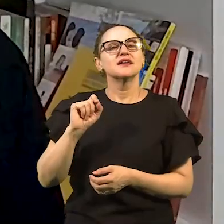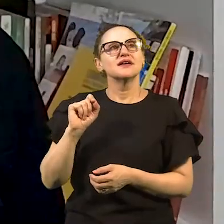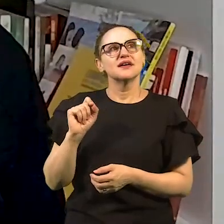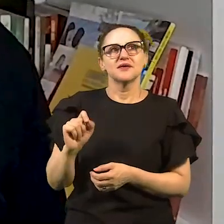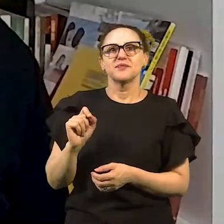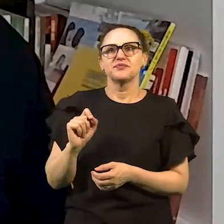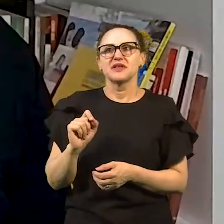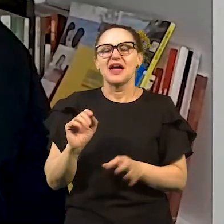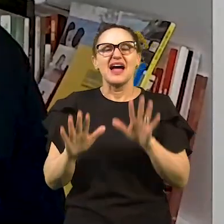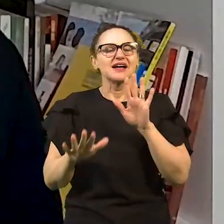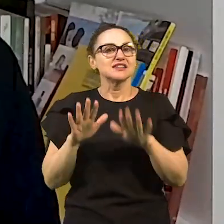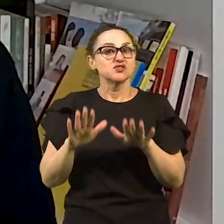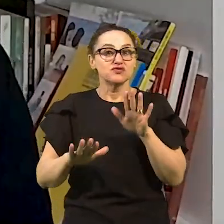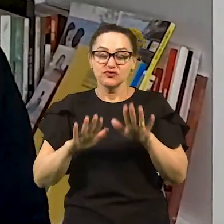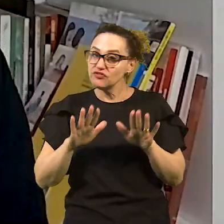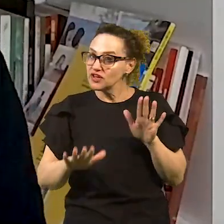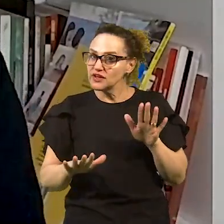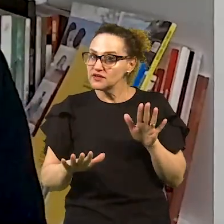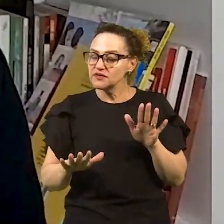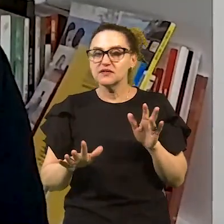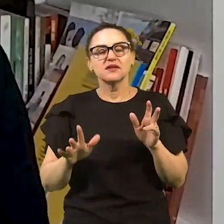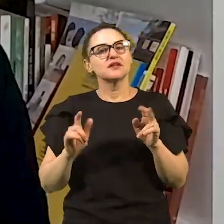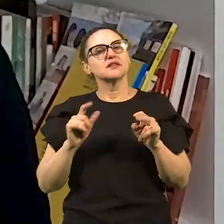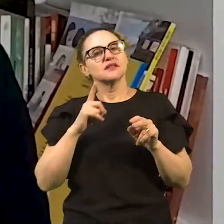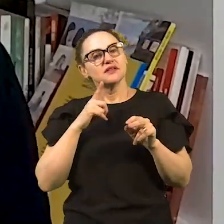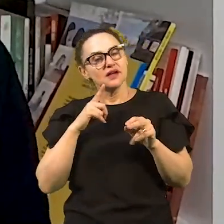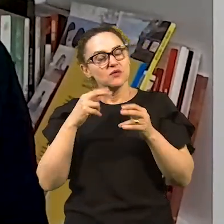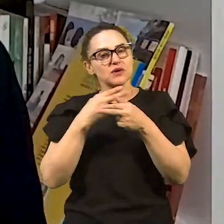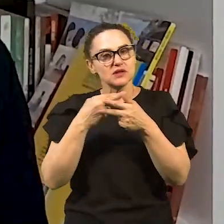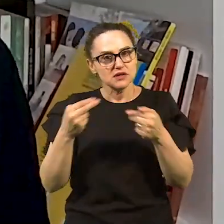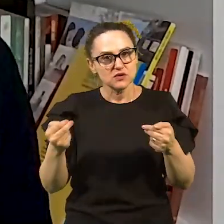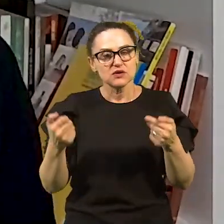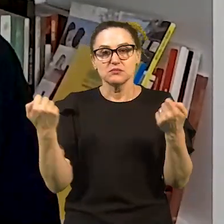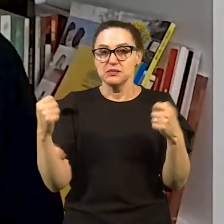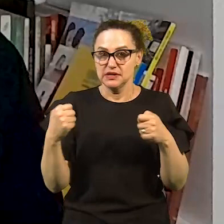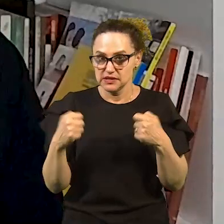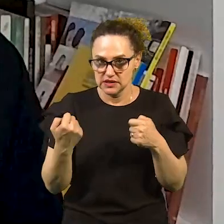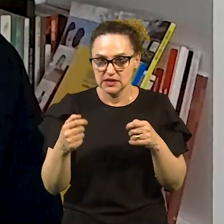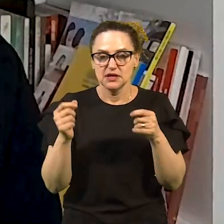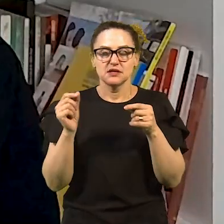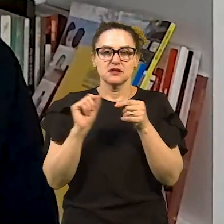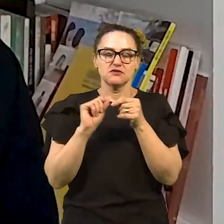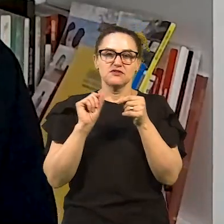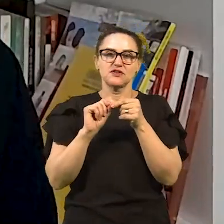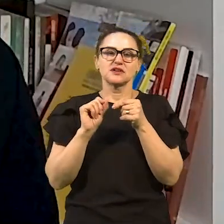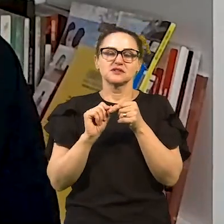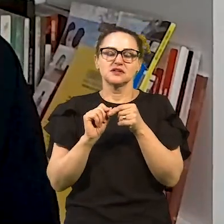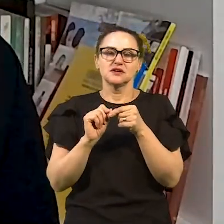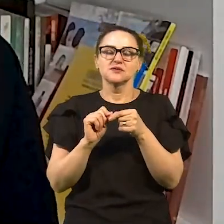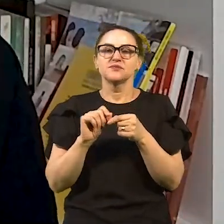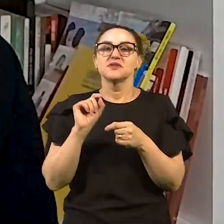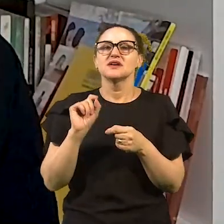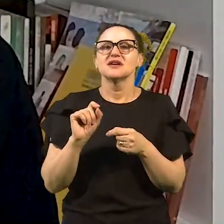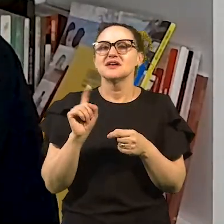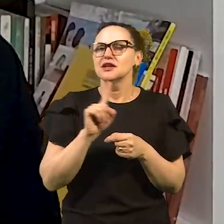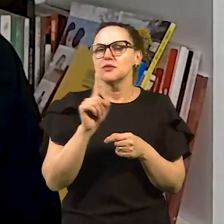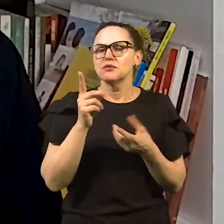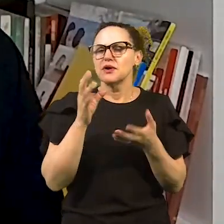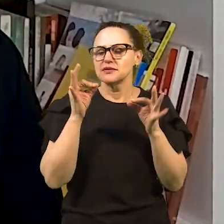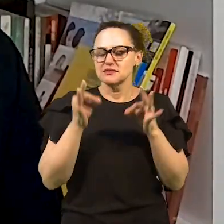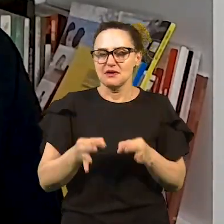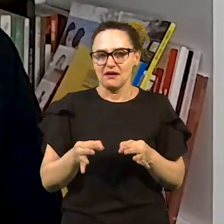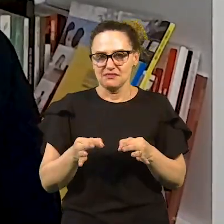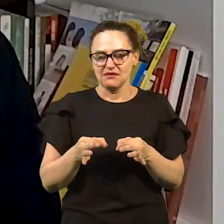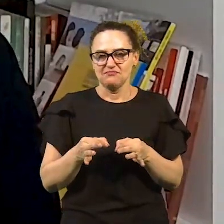ele se dê conta que algumas coisas que ele precisa fazer porque lhe mandaram não são corretas,